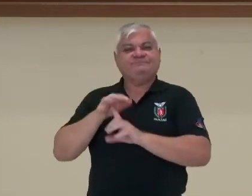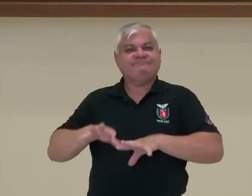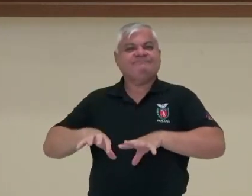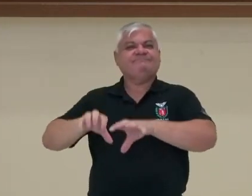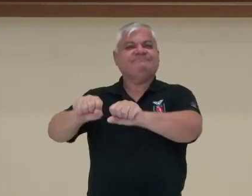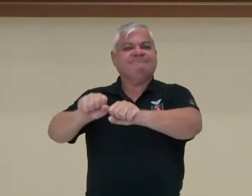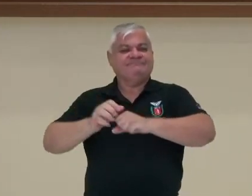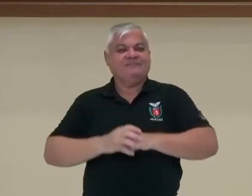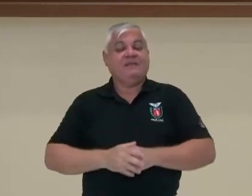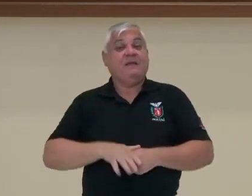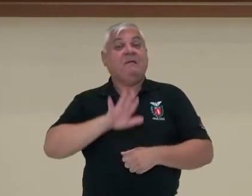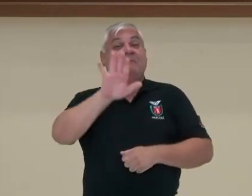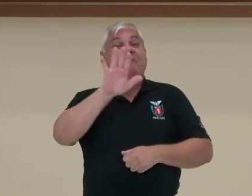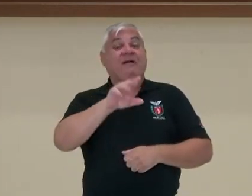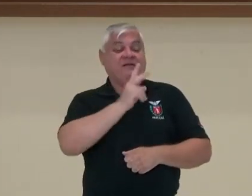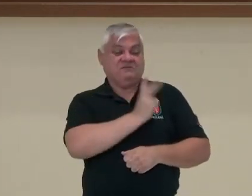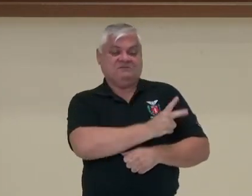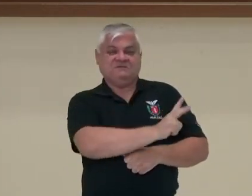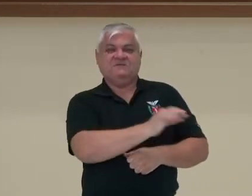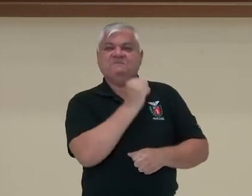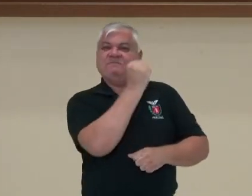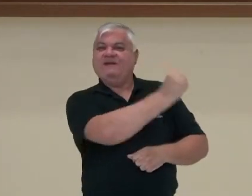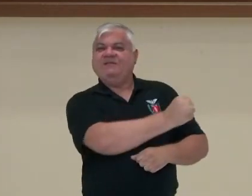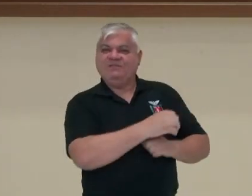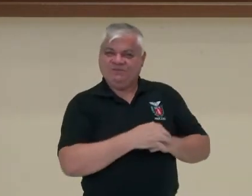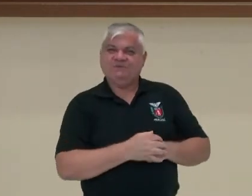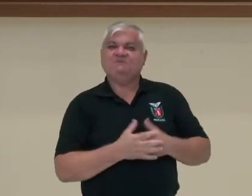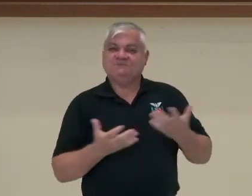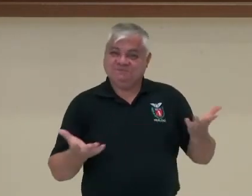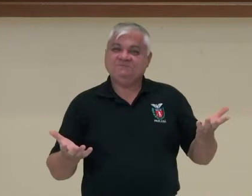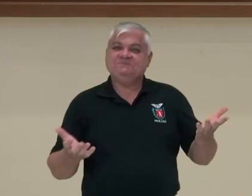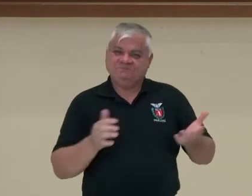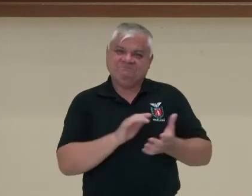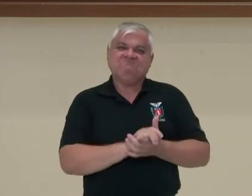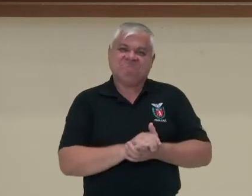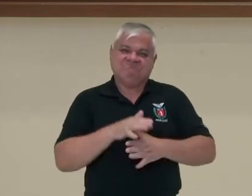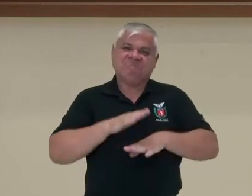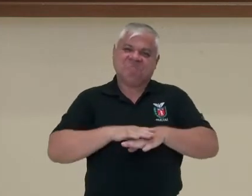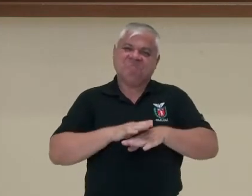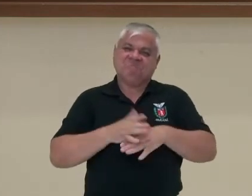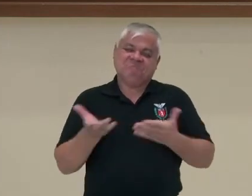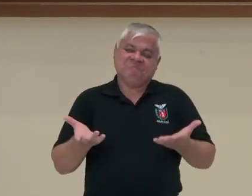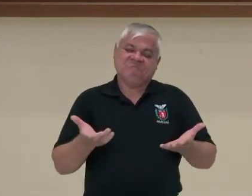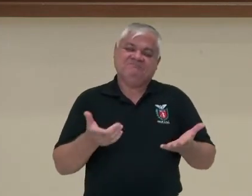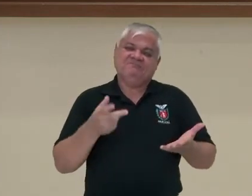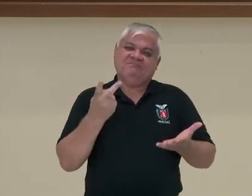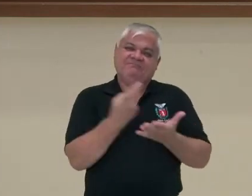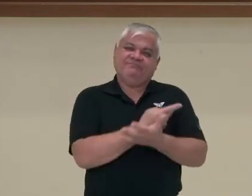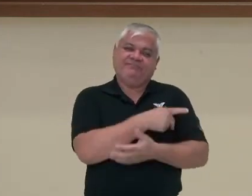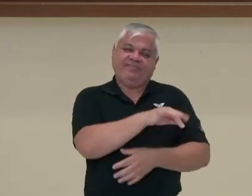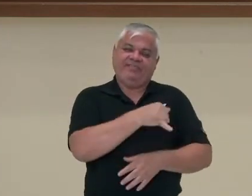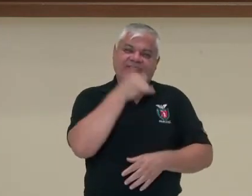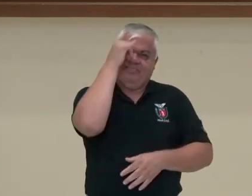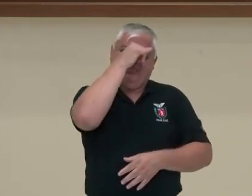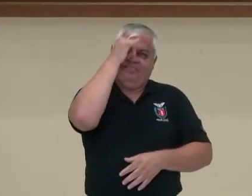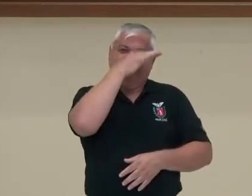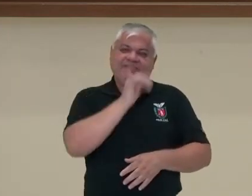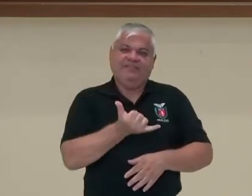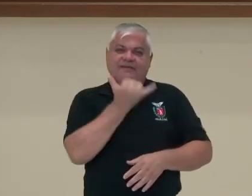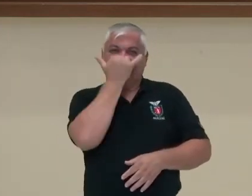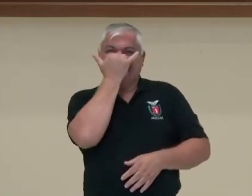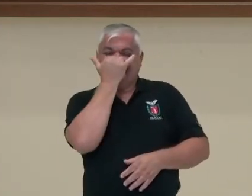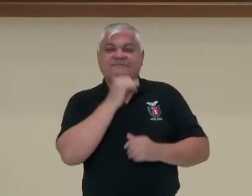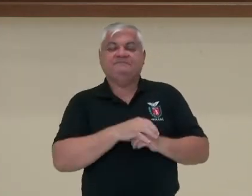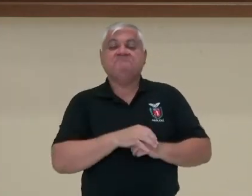receberam ouro, porém não libertaram Atahualpa e pouco depois executaram-o por ordens de Francisco Pizarro. Com a sua morte,